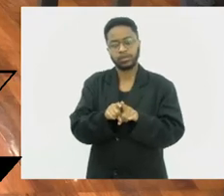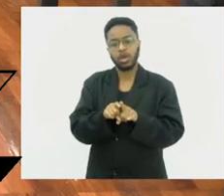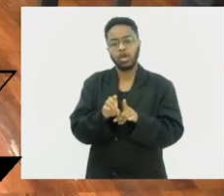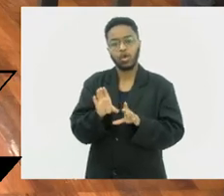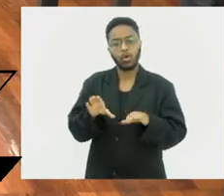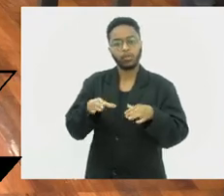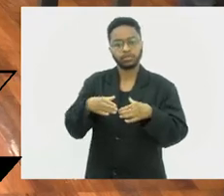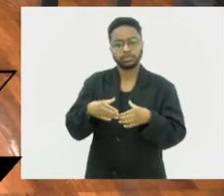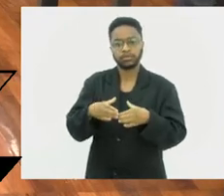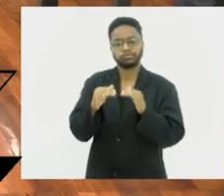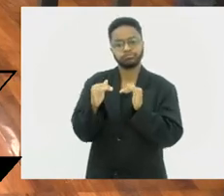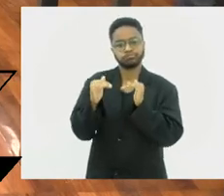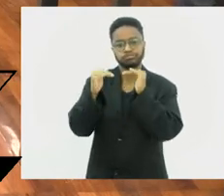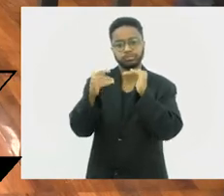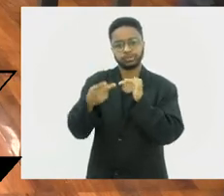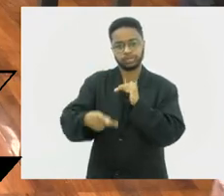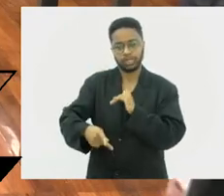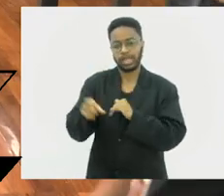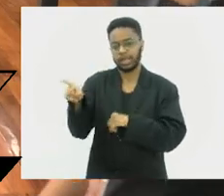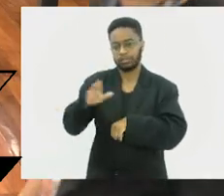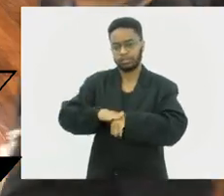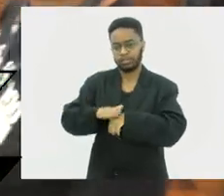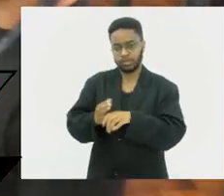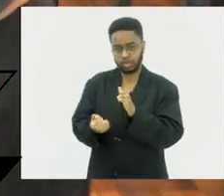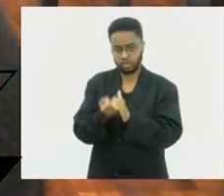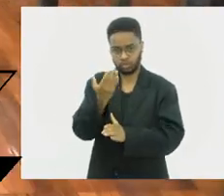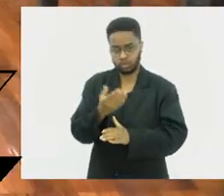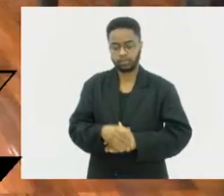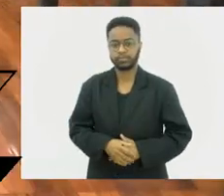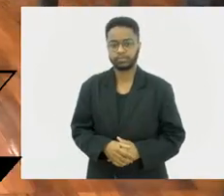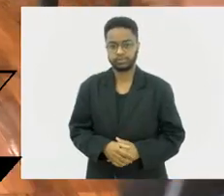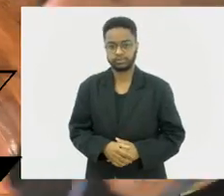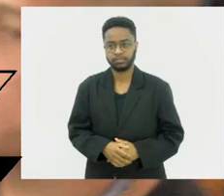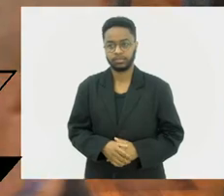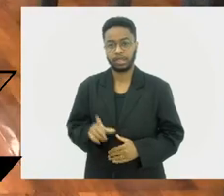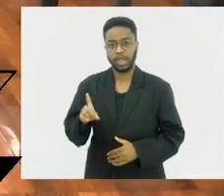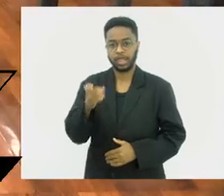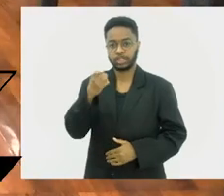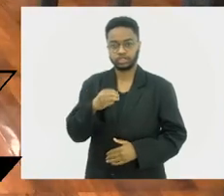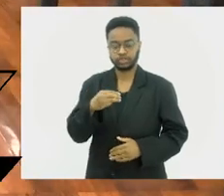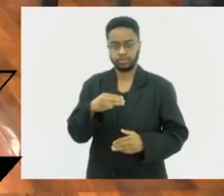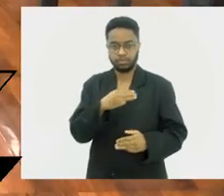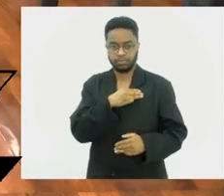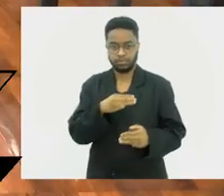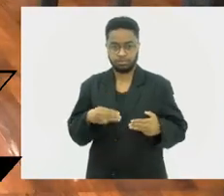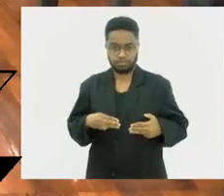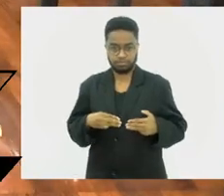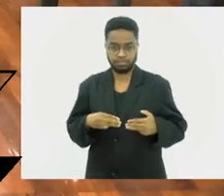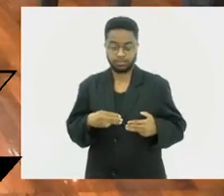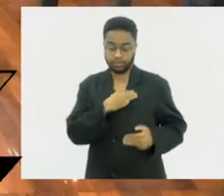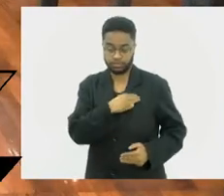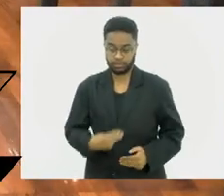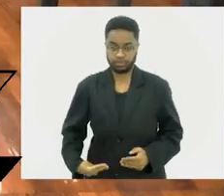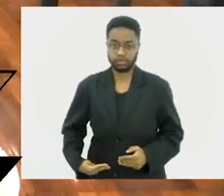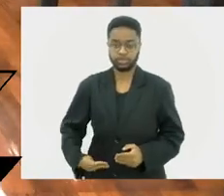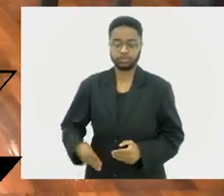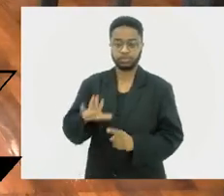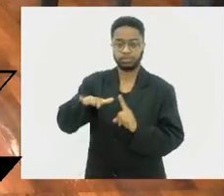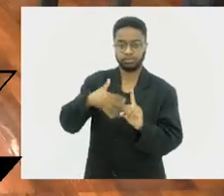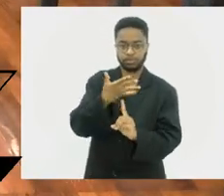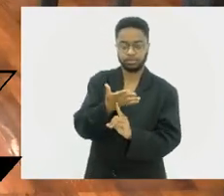casa, idealizada por ele próprio. Ex-ministro do Meio Ambiente, ex-secretário de Estado do Meio